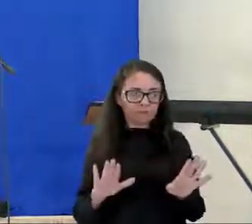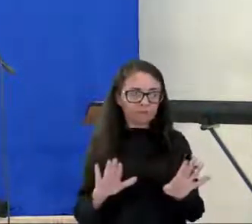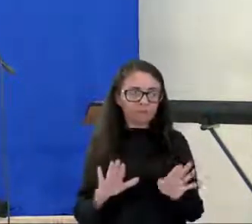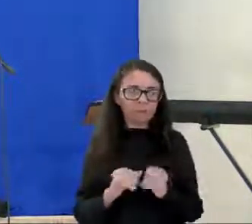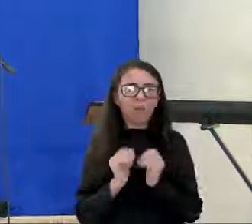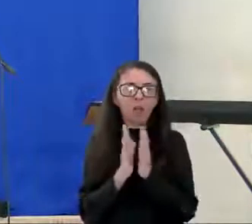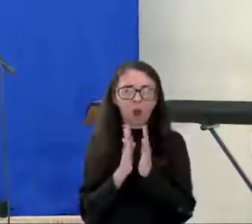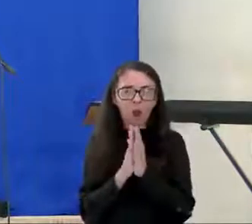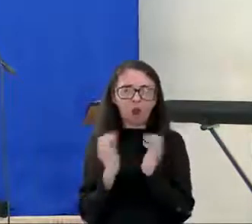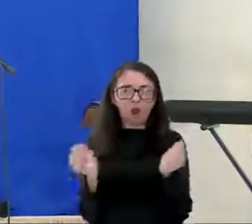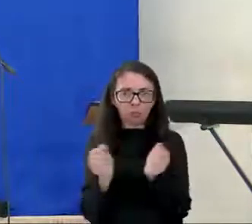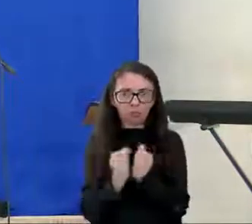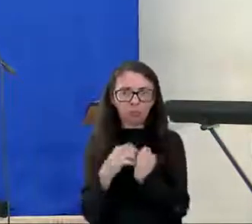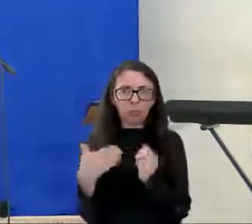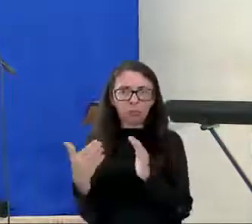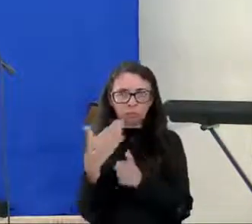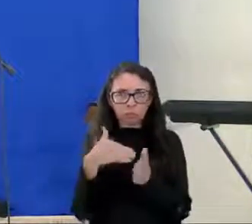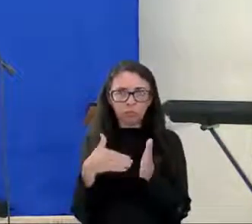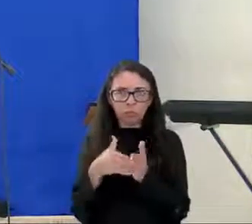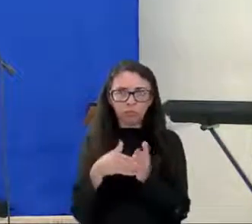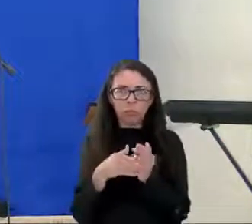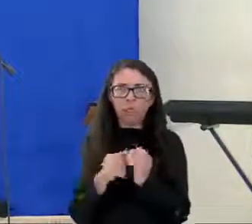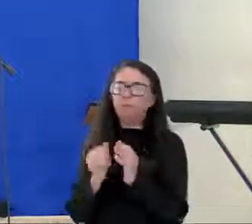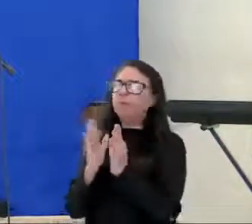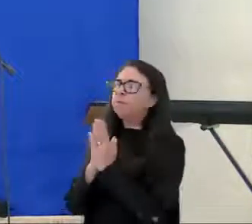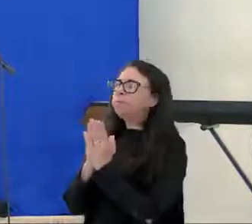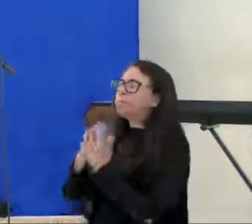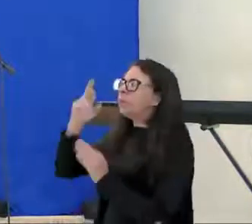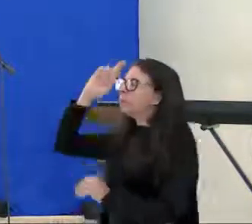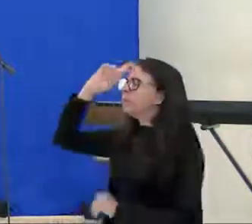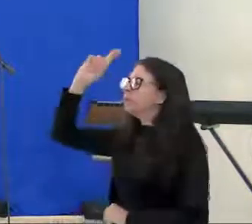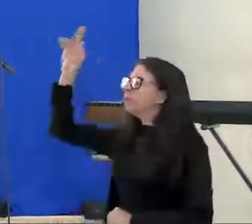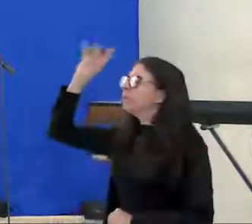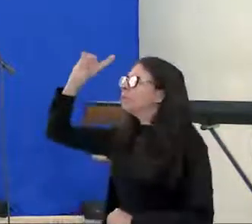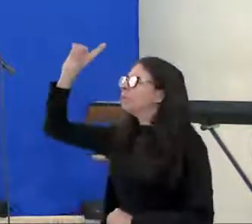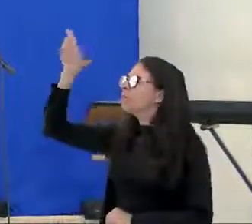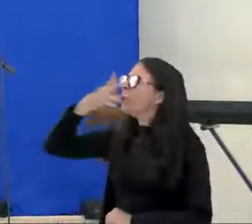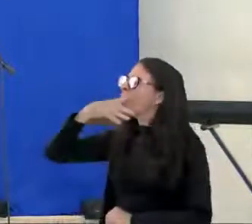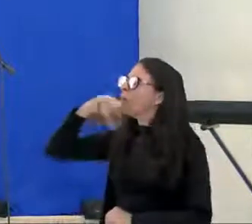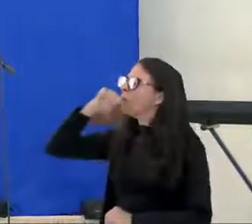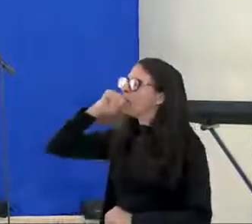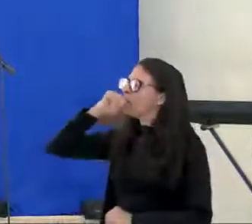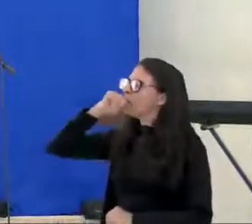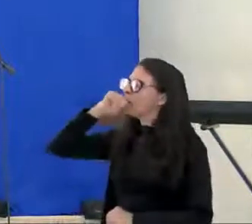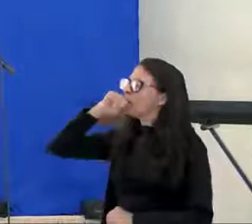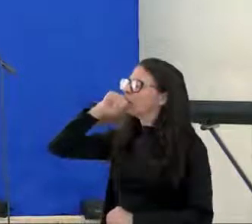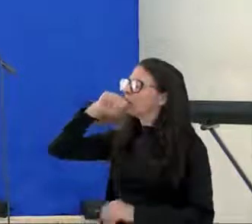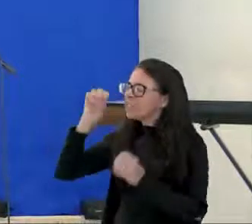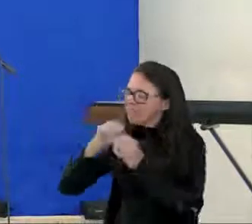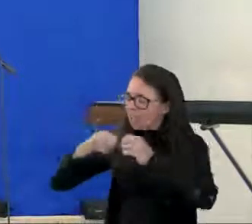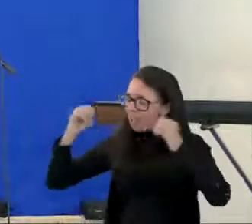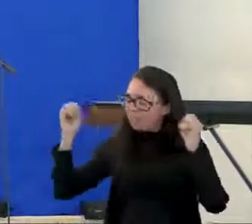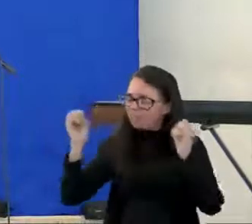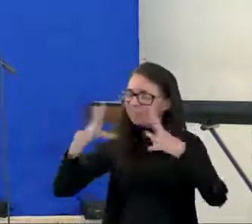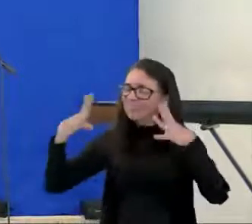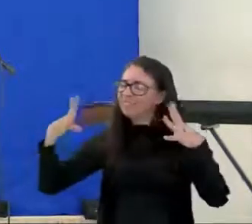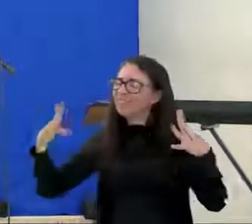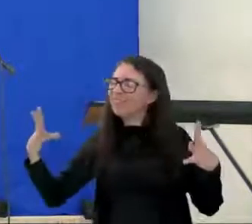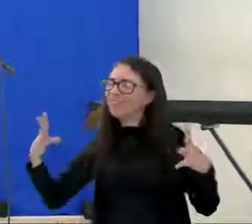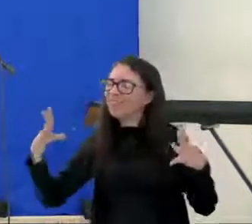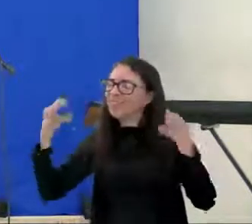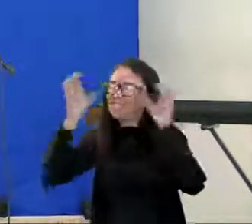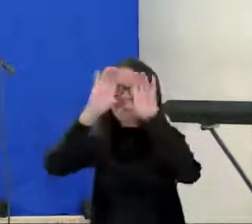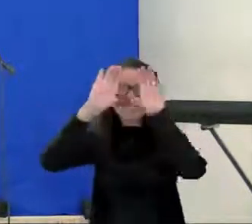Pai, grande Criador dos céus e da terra, e rendemos graças por esse momento, por essa manhã, por estarmos